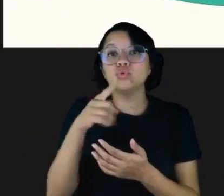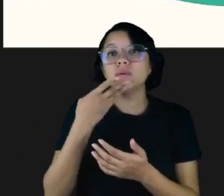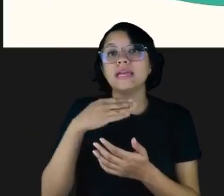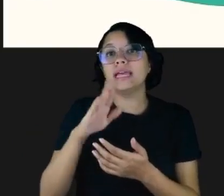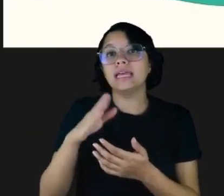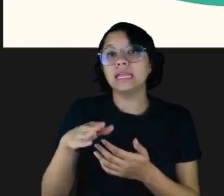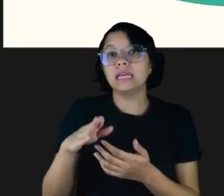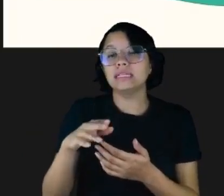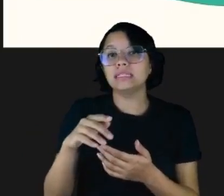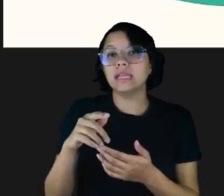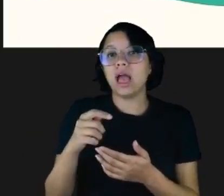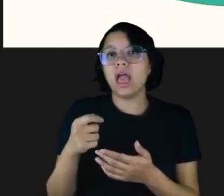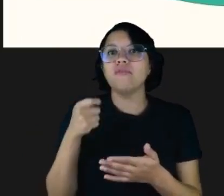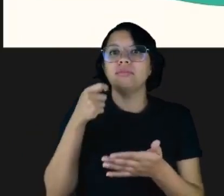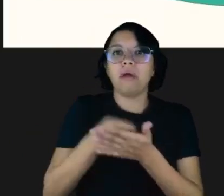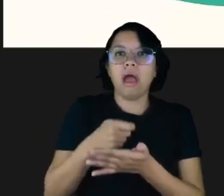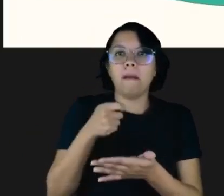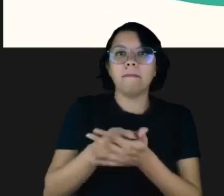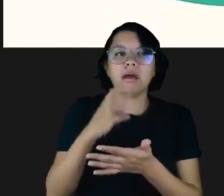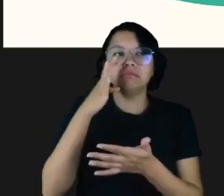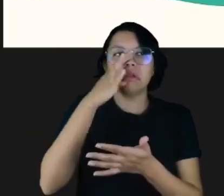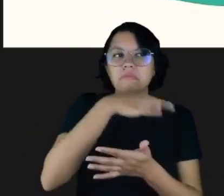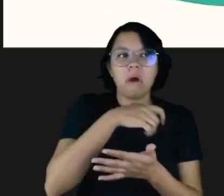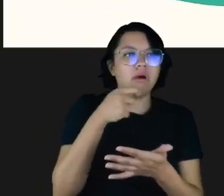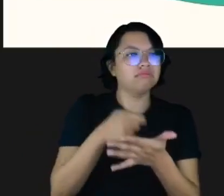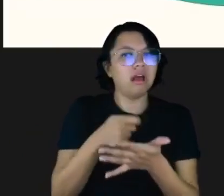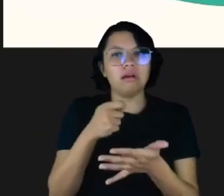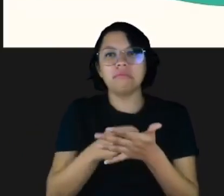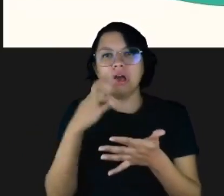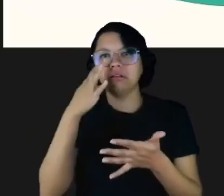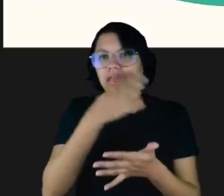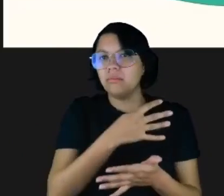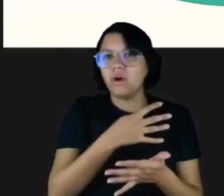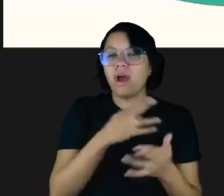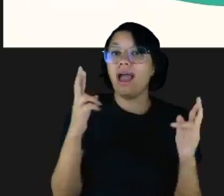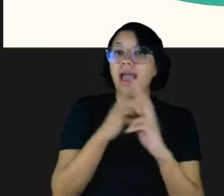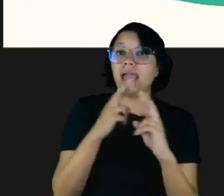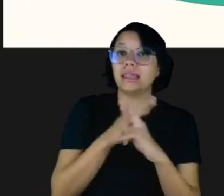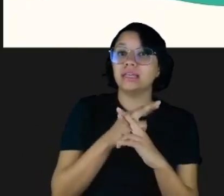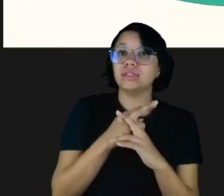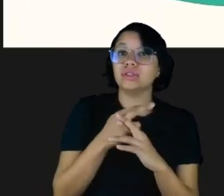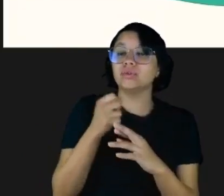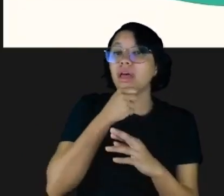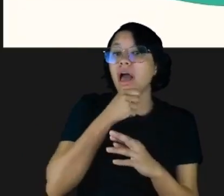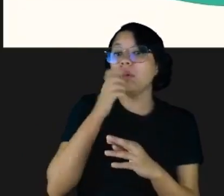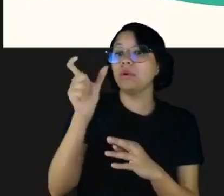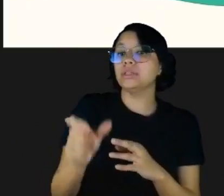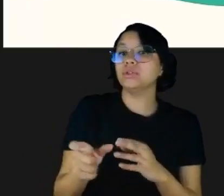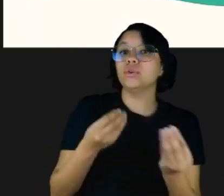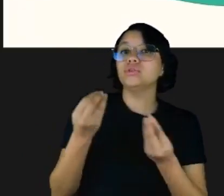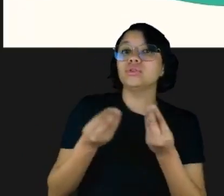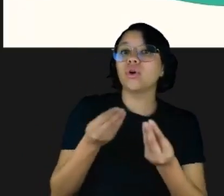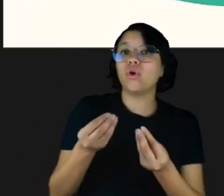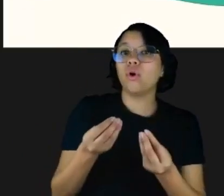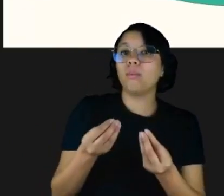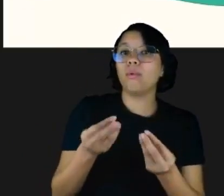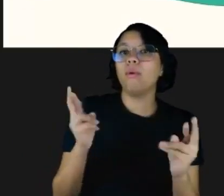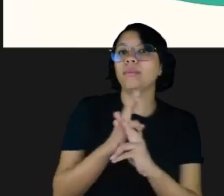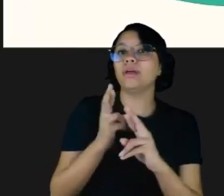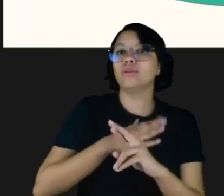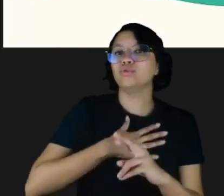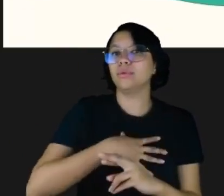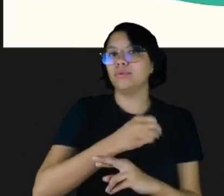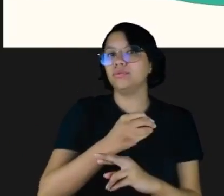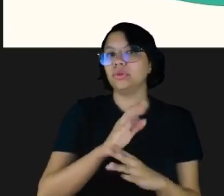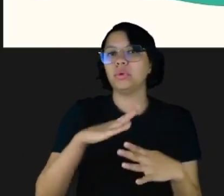vou bater na tecla da teimosia. E aí nós vamos começar a relacionar com aquele idoso como? Como eu me relacionei com meu filho. Quando meu